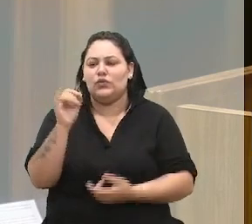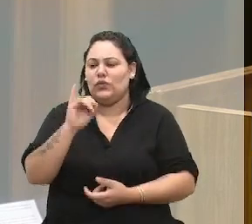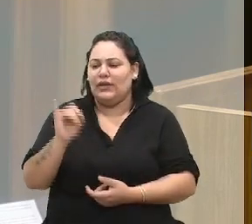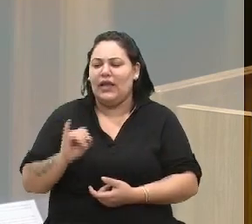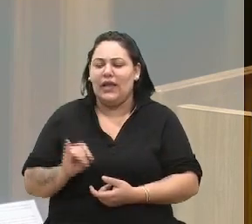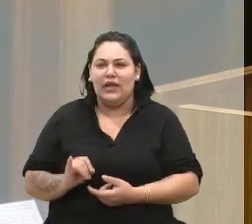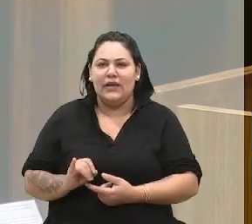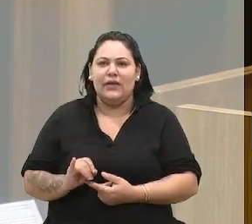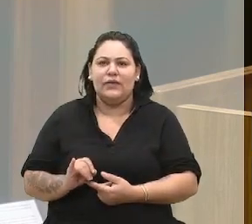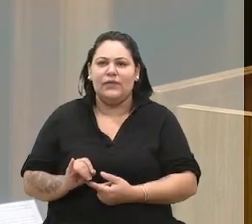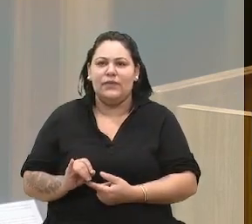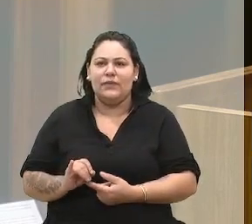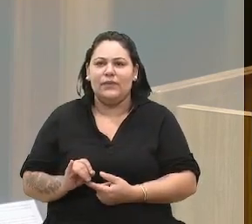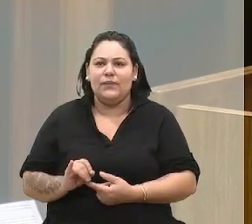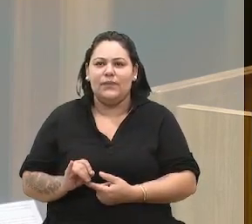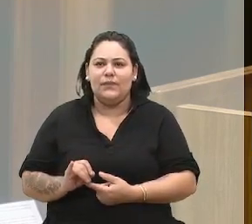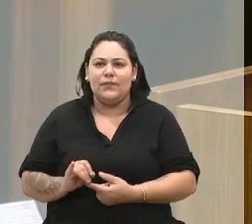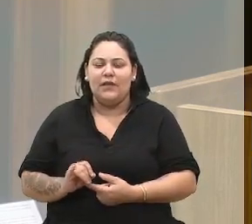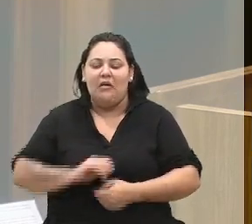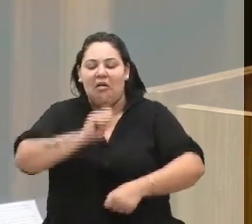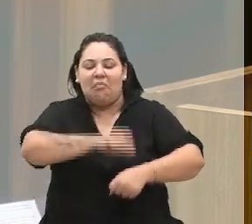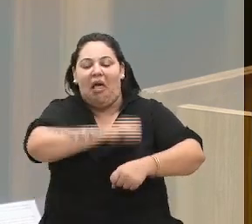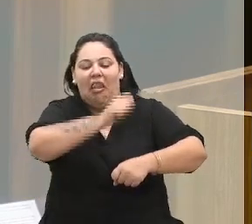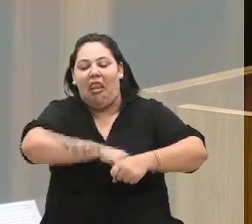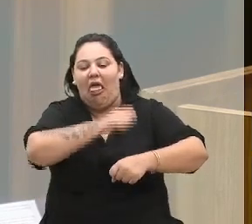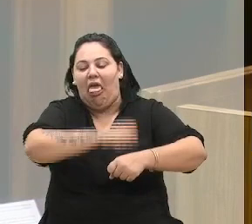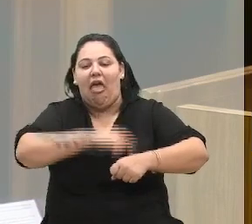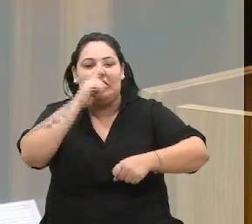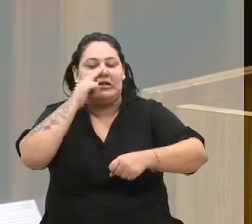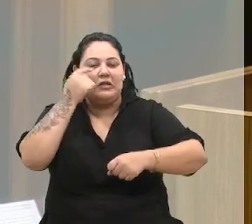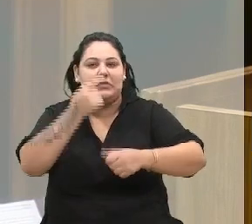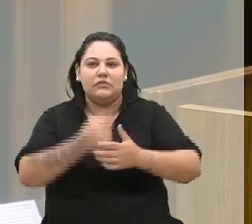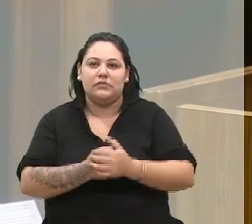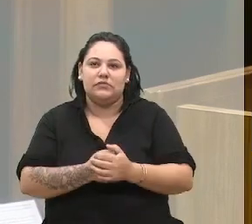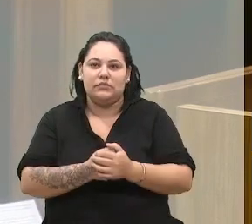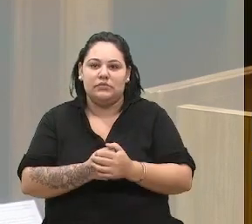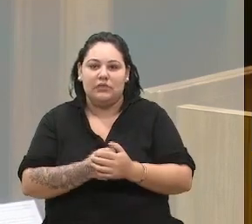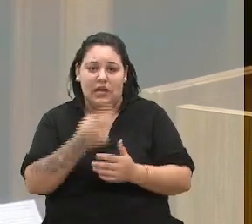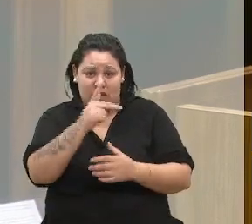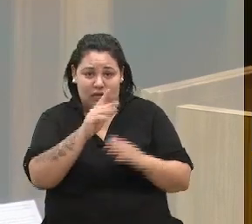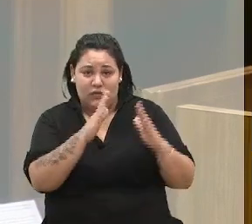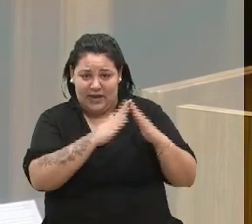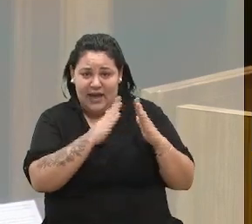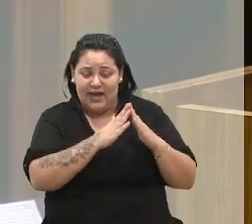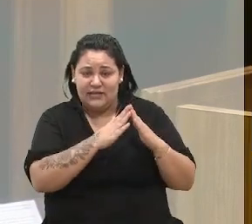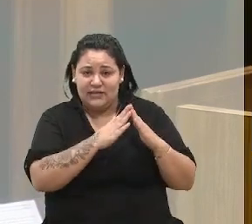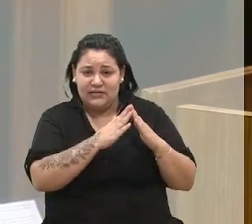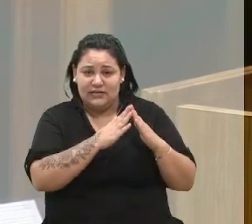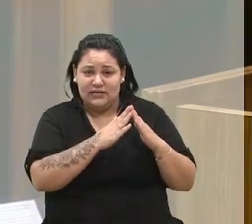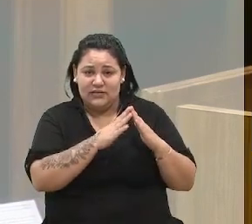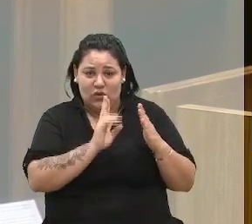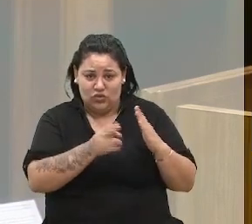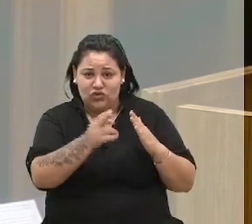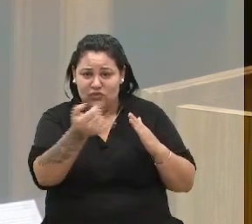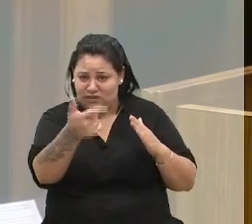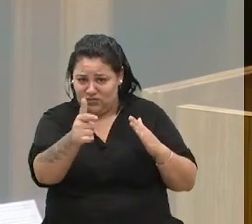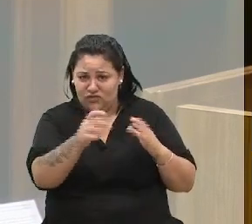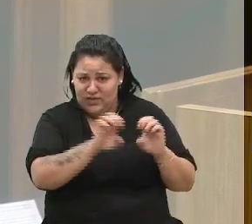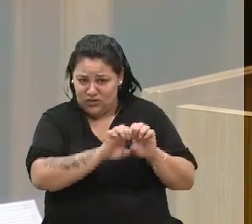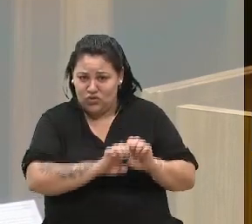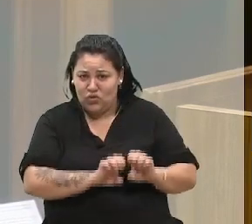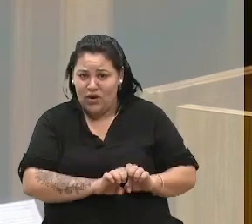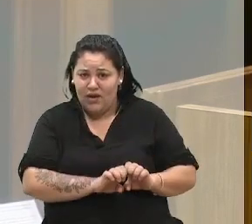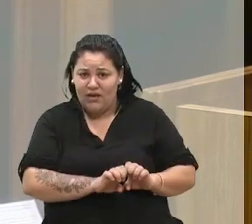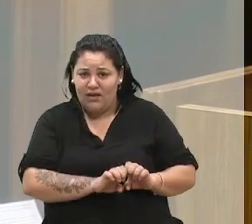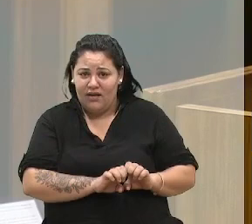gringo, o polenteiro, né? A tua casa, ela fica em pé sem alicerce? Não. Os